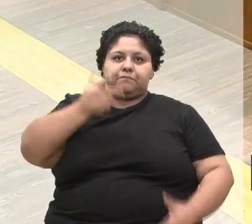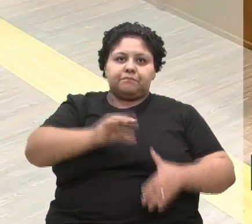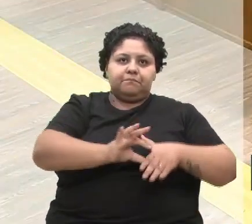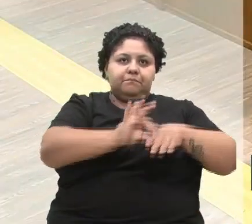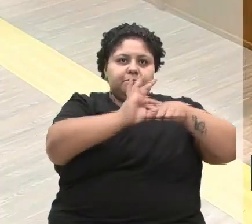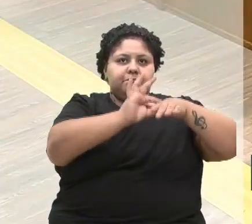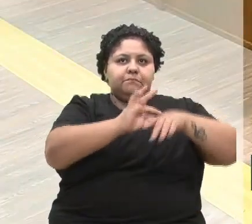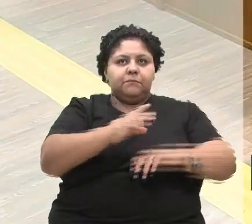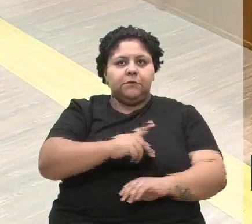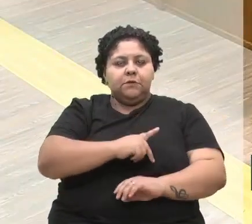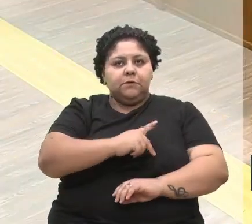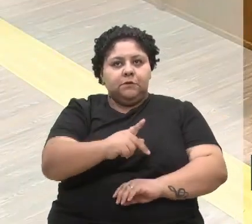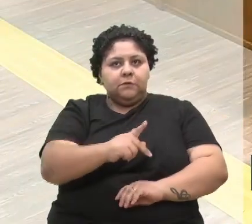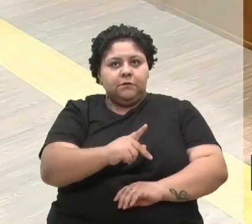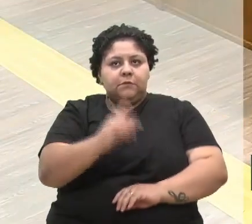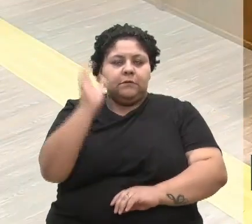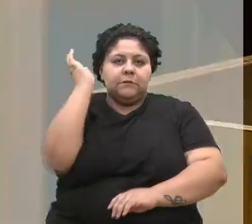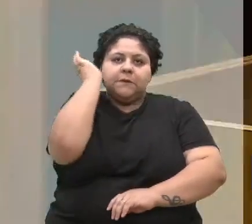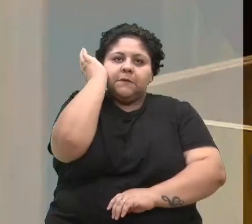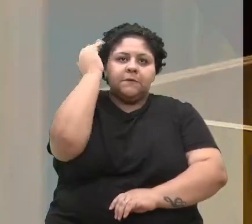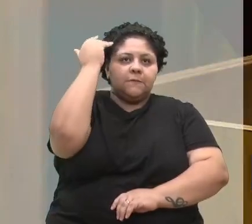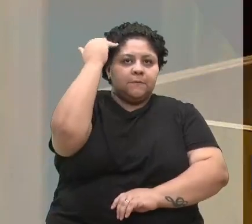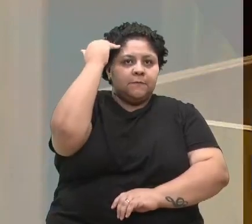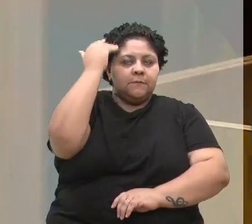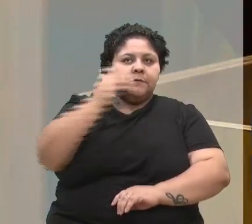Estimado presidente Felipe,